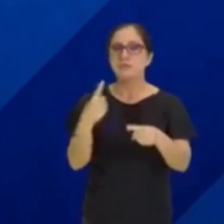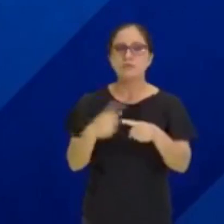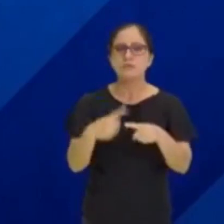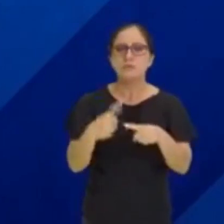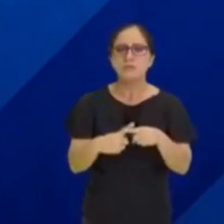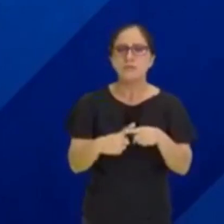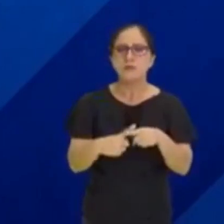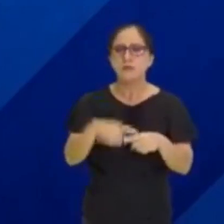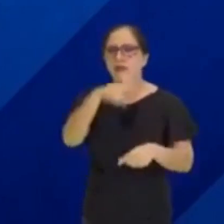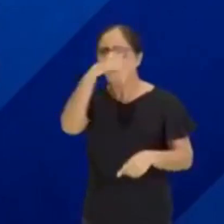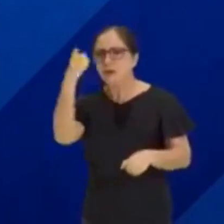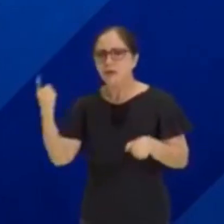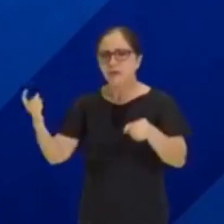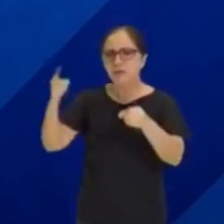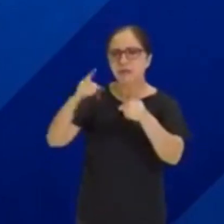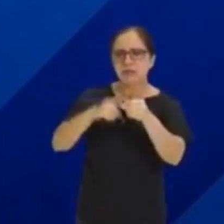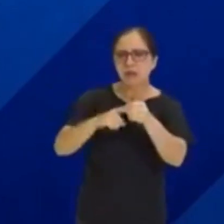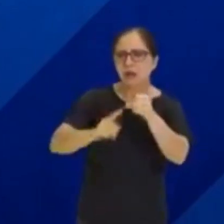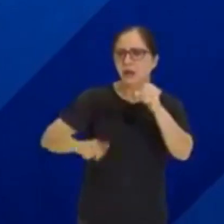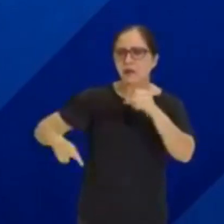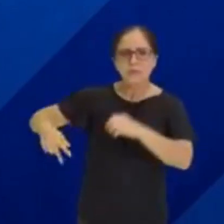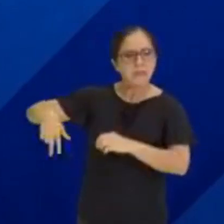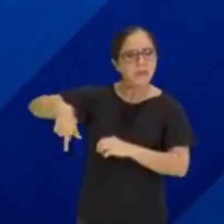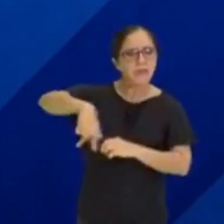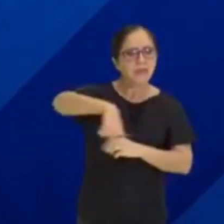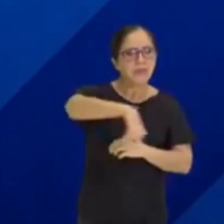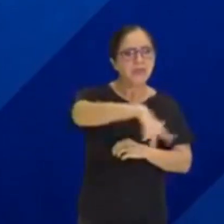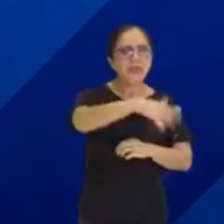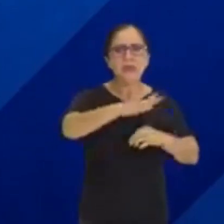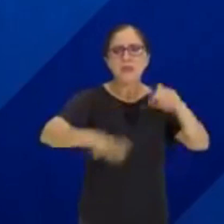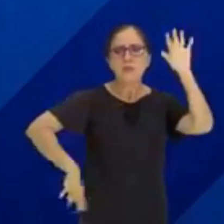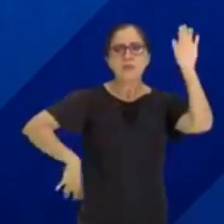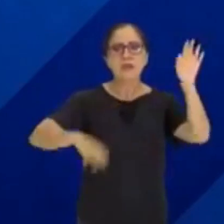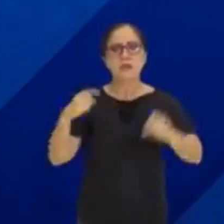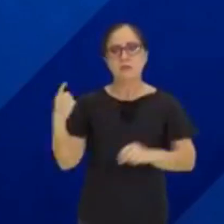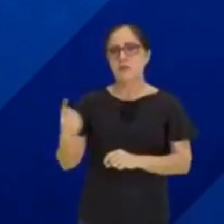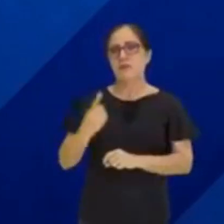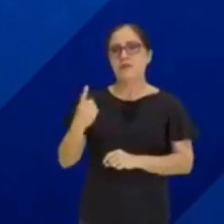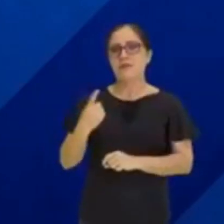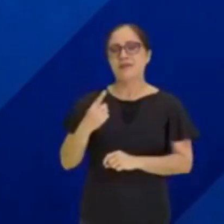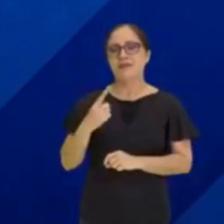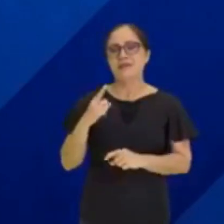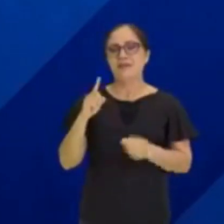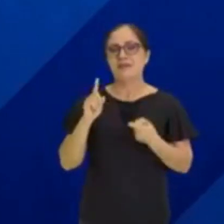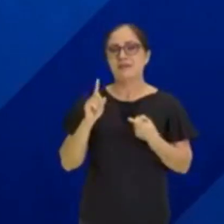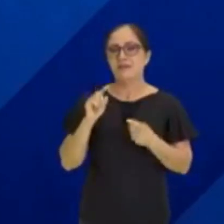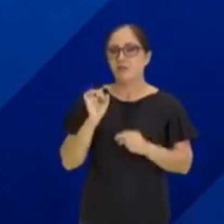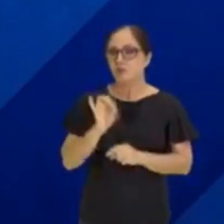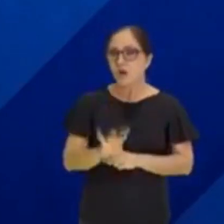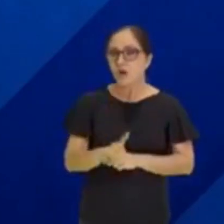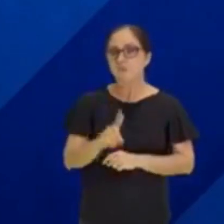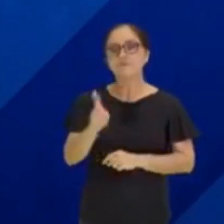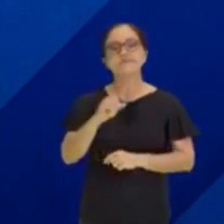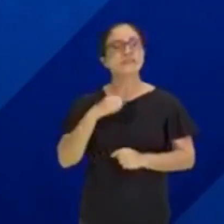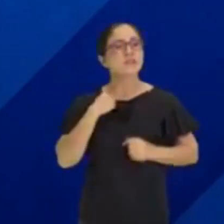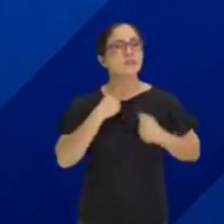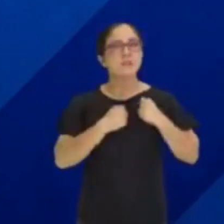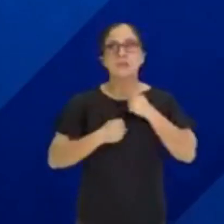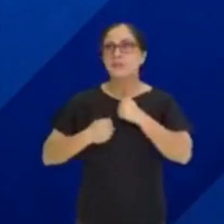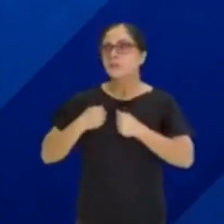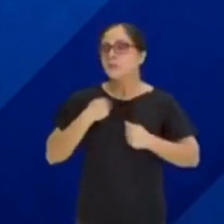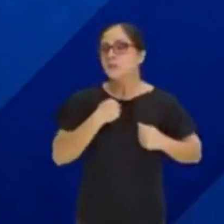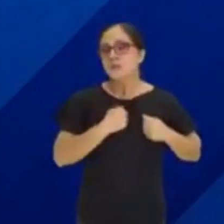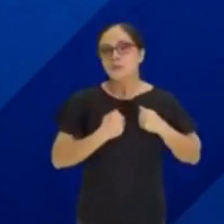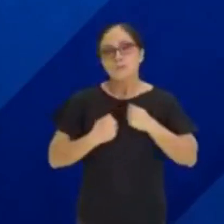pessoas voltaram? Egoísmo. Egoísmo apenas? Não. Ansiedade. Muitas pessoas